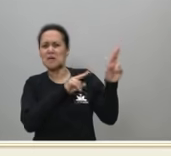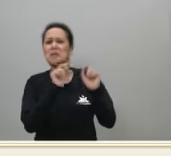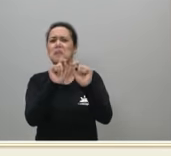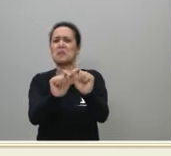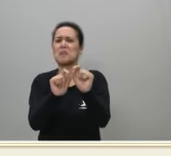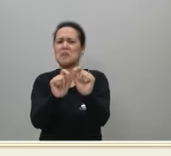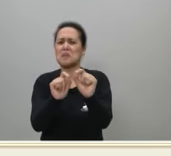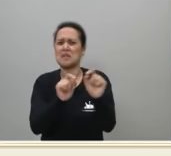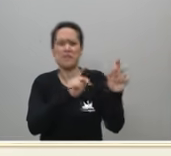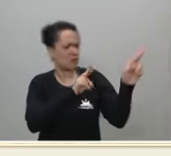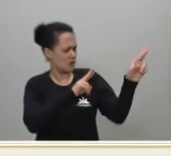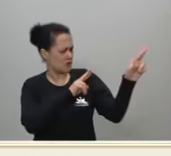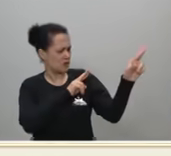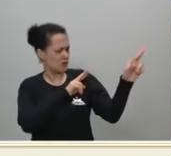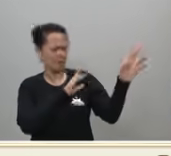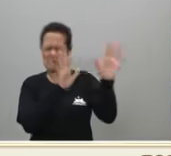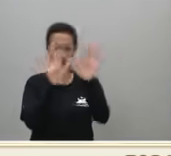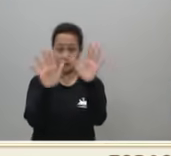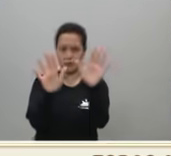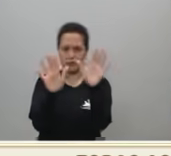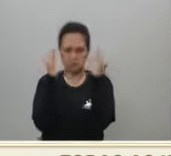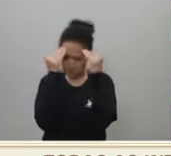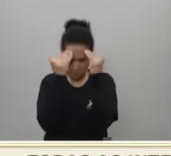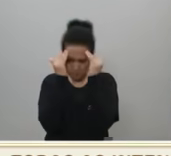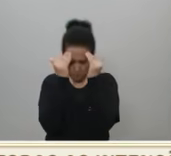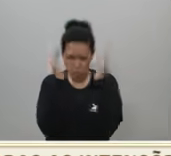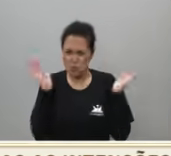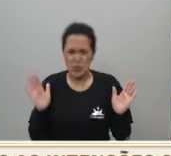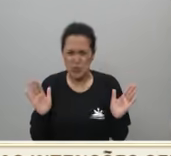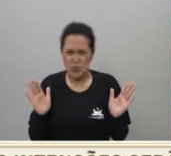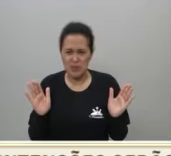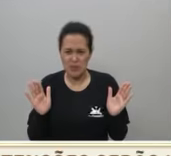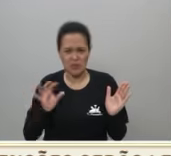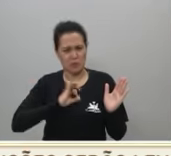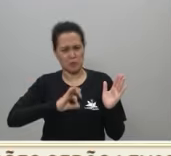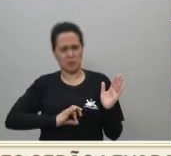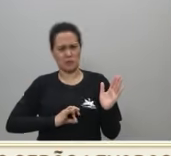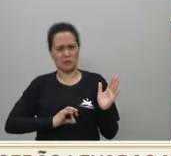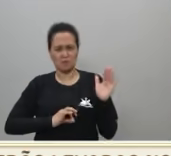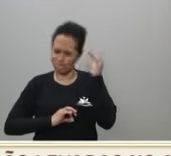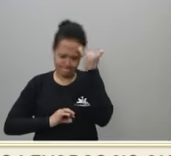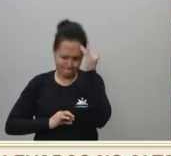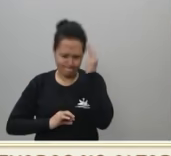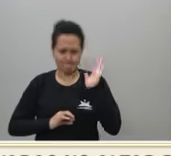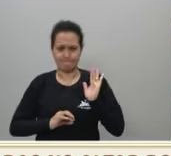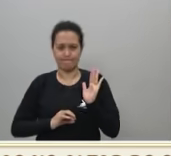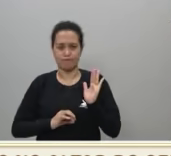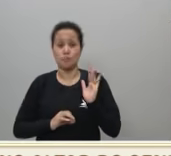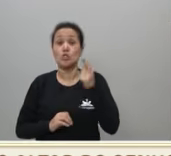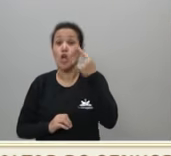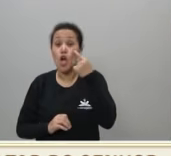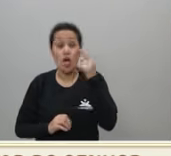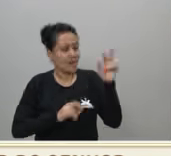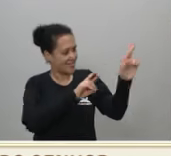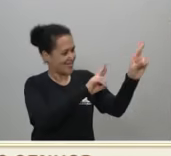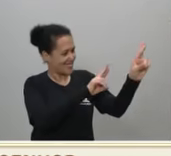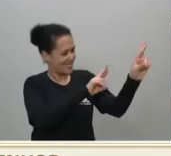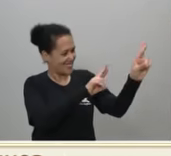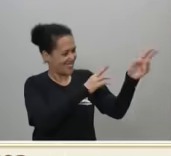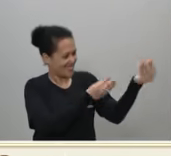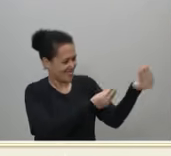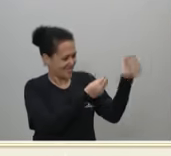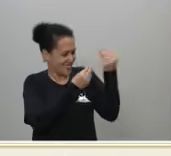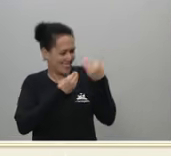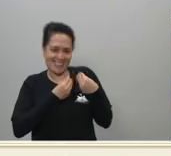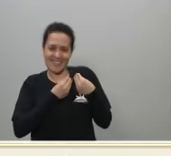Não entendi, padre. Não entendi não, seu vigário. Meus irmãos, a esperança nos é dada. É